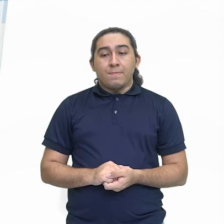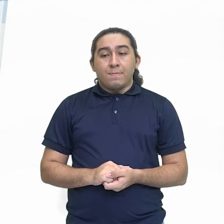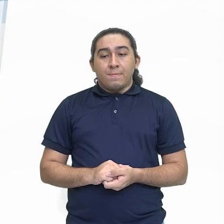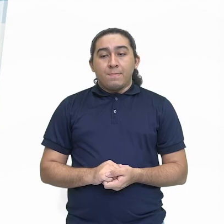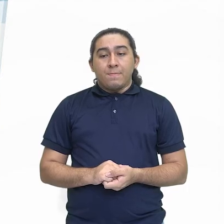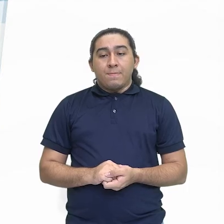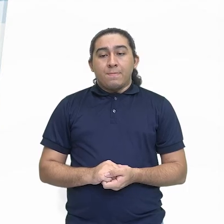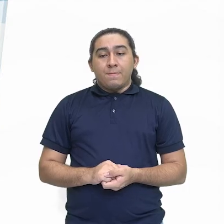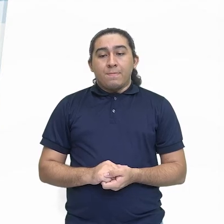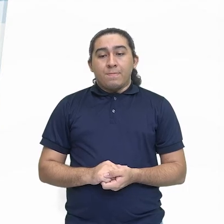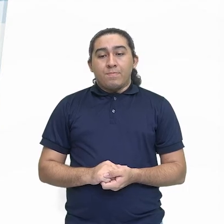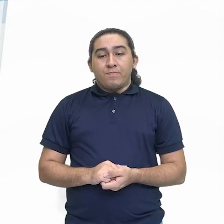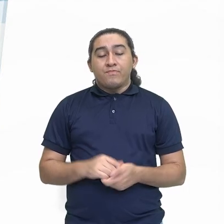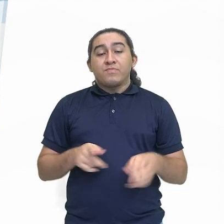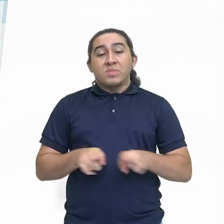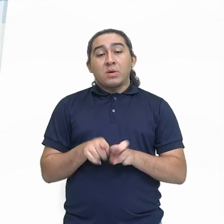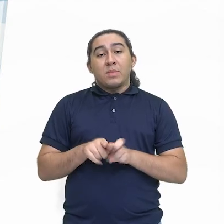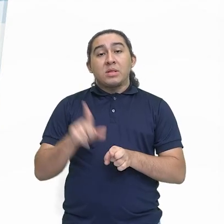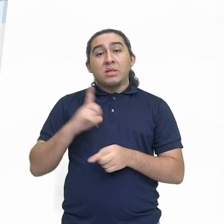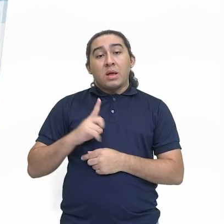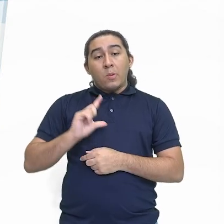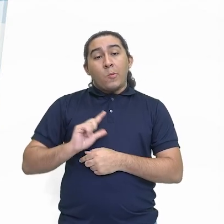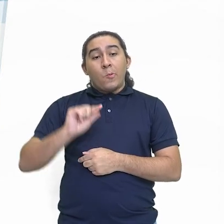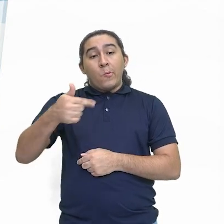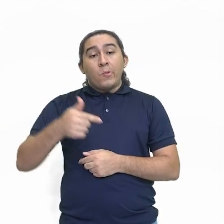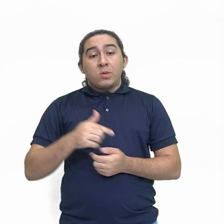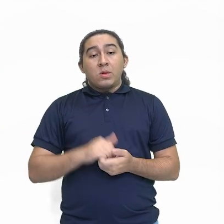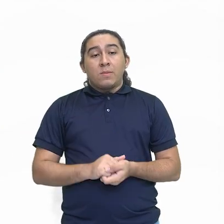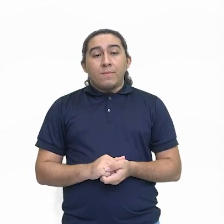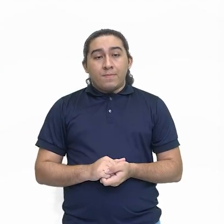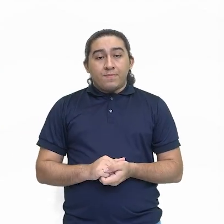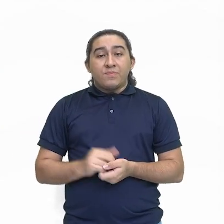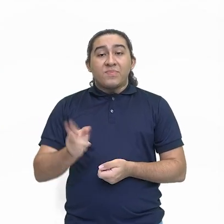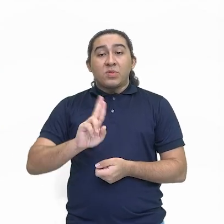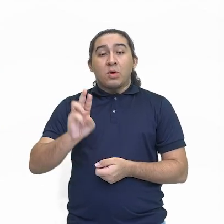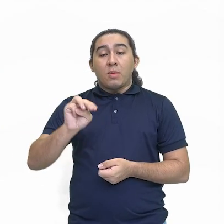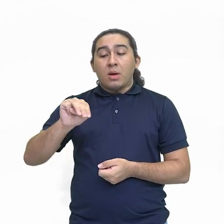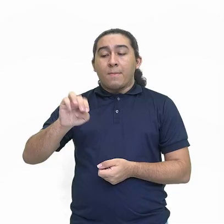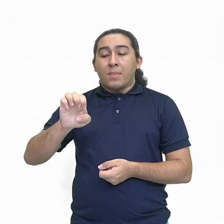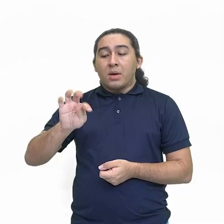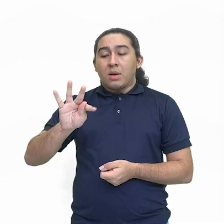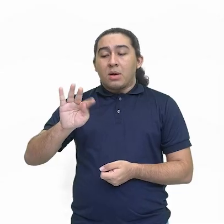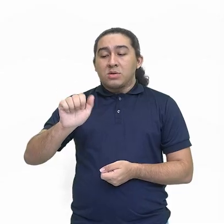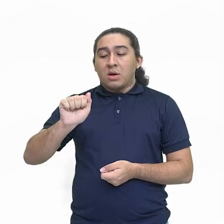Existe outra figura de linguagem chamada metáfora.